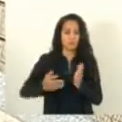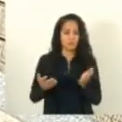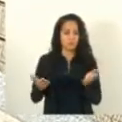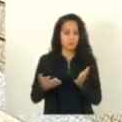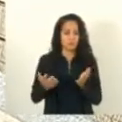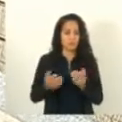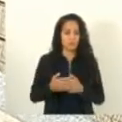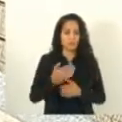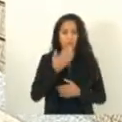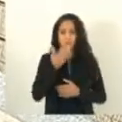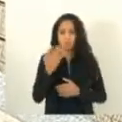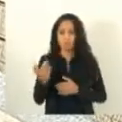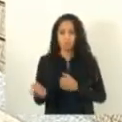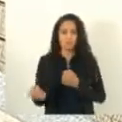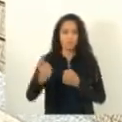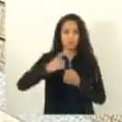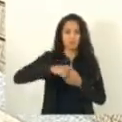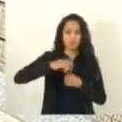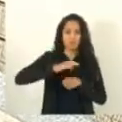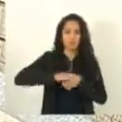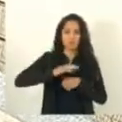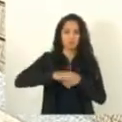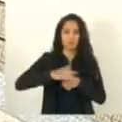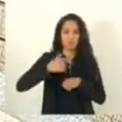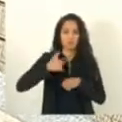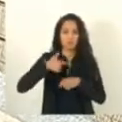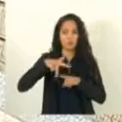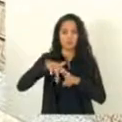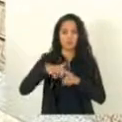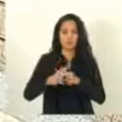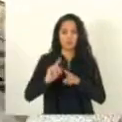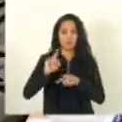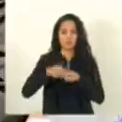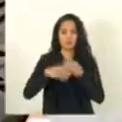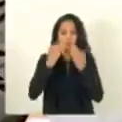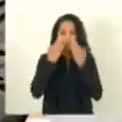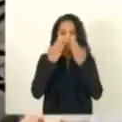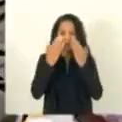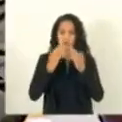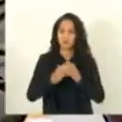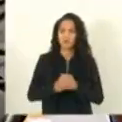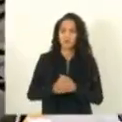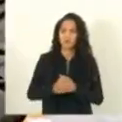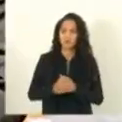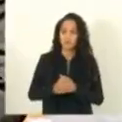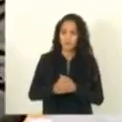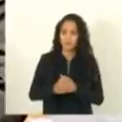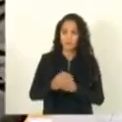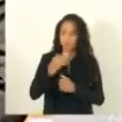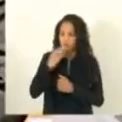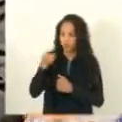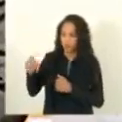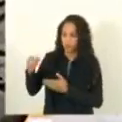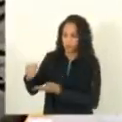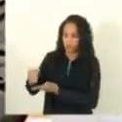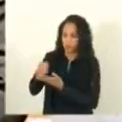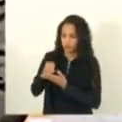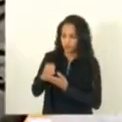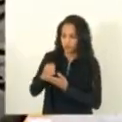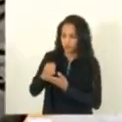fosse devolvido ao autor, eu vou reajustá-lo para reapresentá-lo. Eu vou consultar a minha assessoria aqui, coronel Alexandre